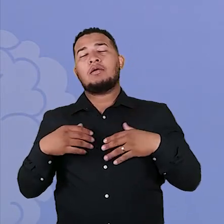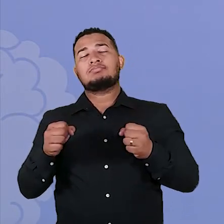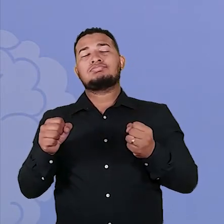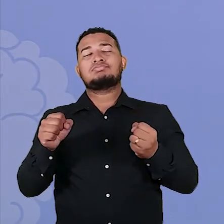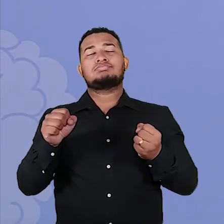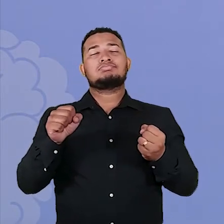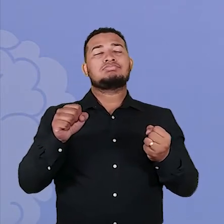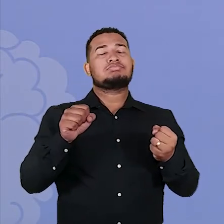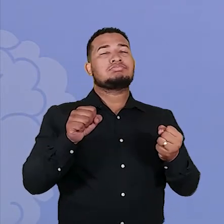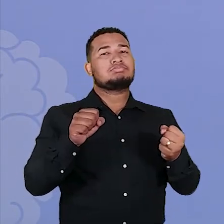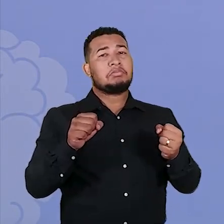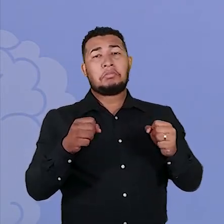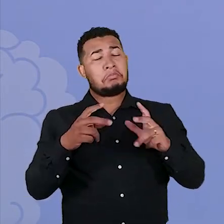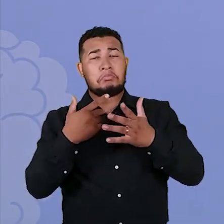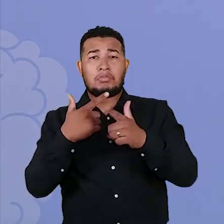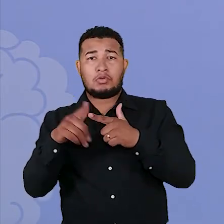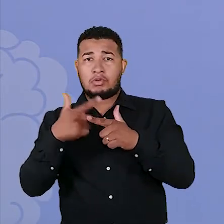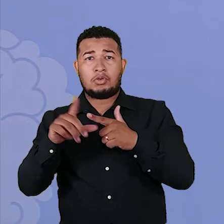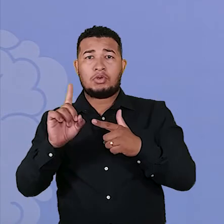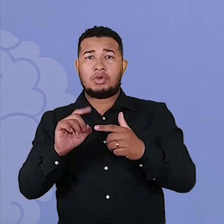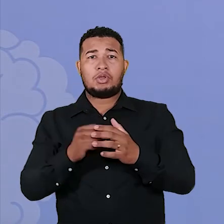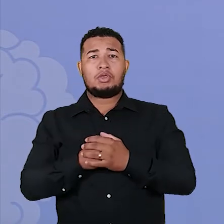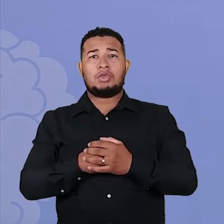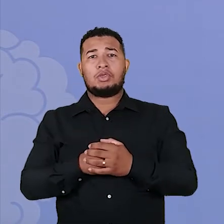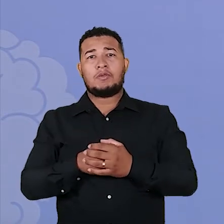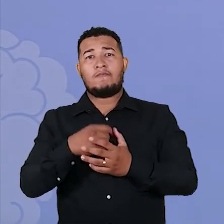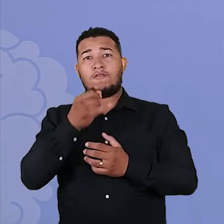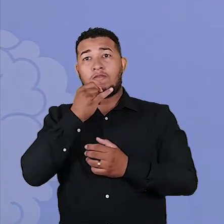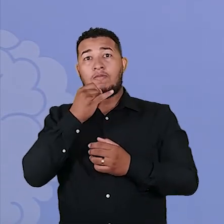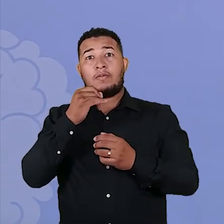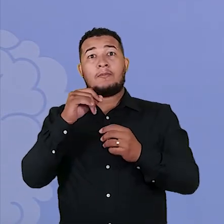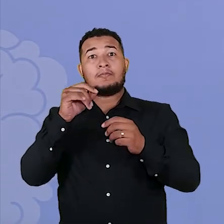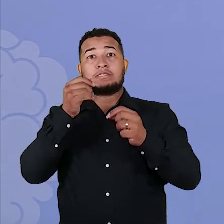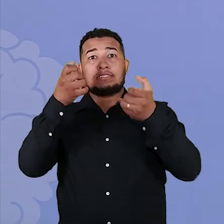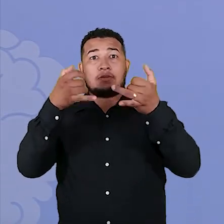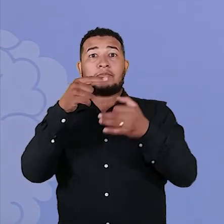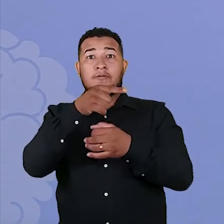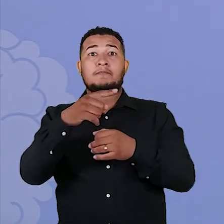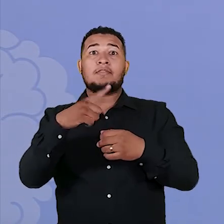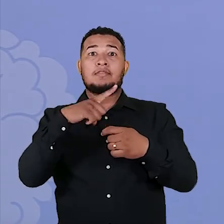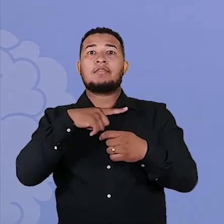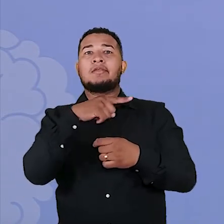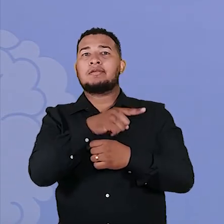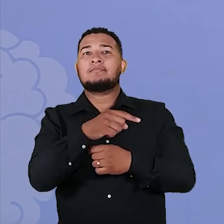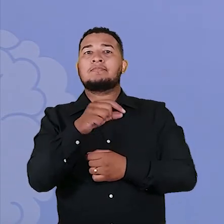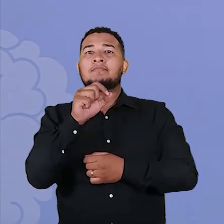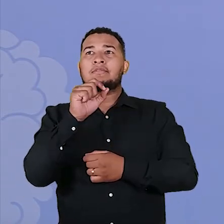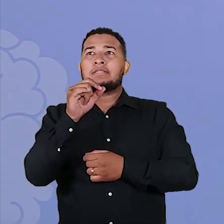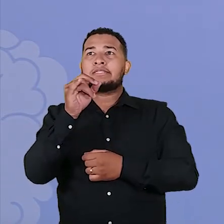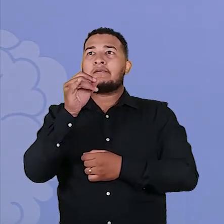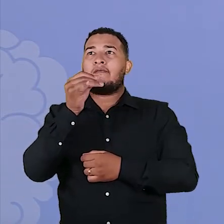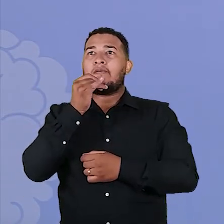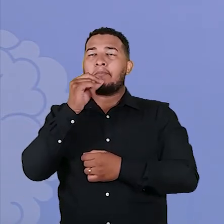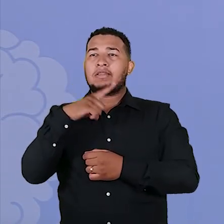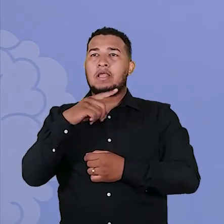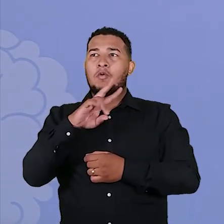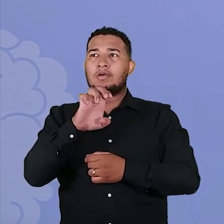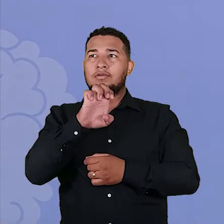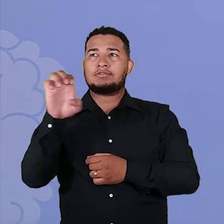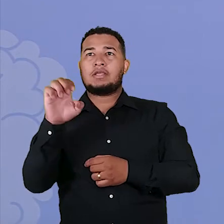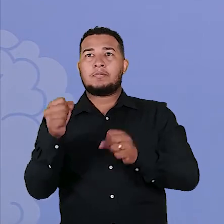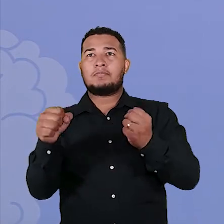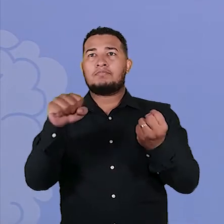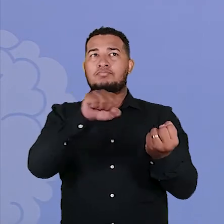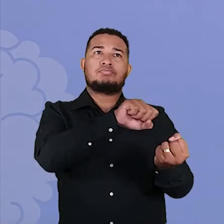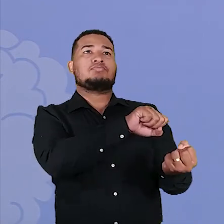curva seja suave, não seja uma curva muito brusca, né? O seu corpo vai resistir, né? Se a curva